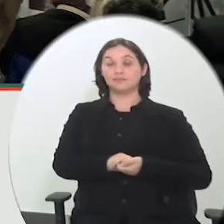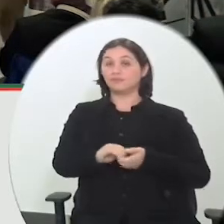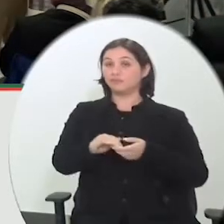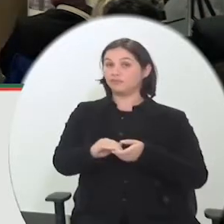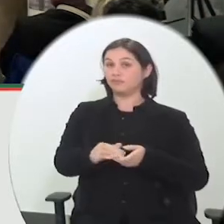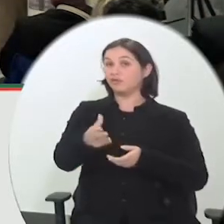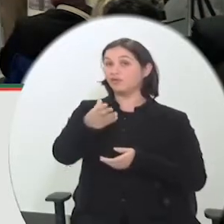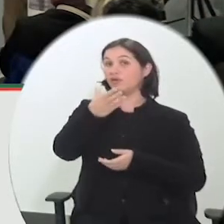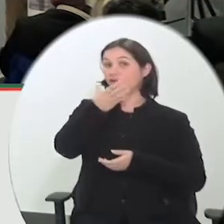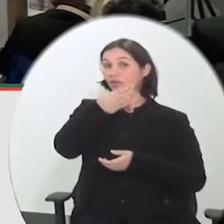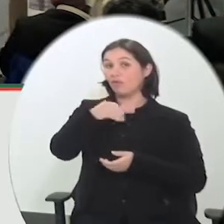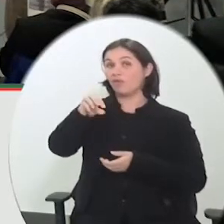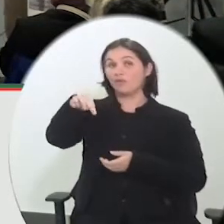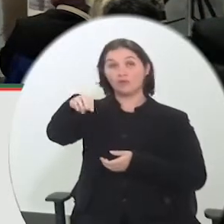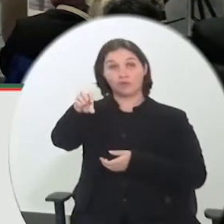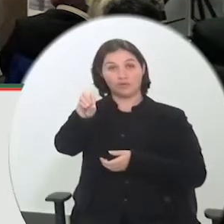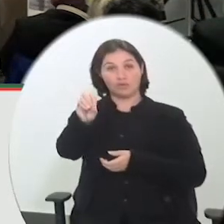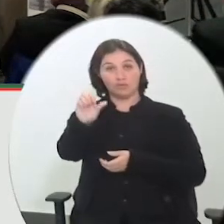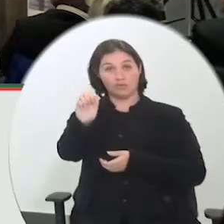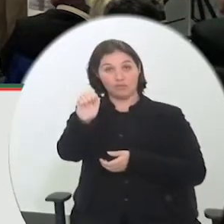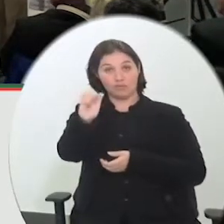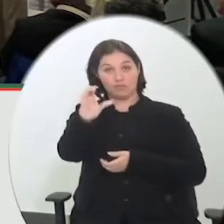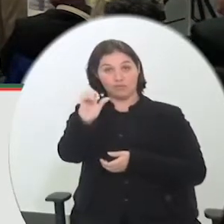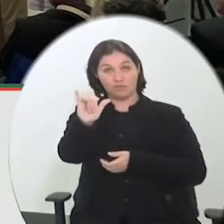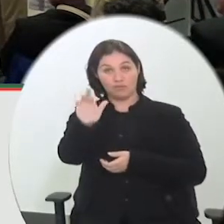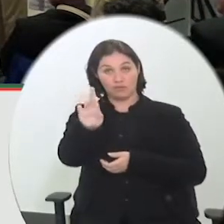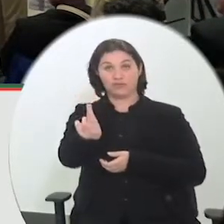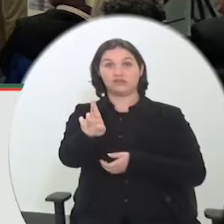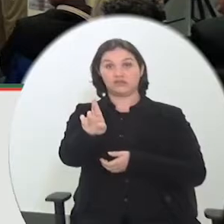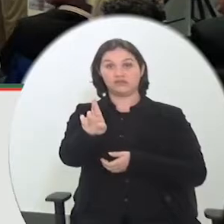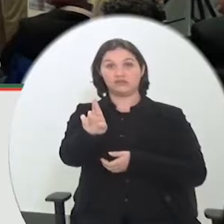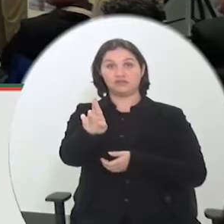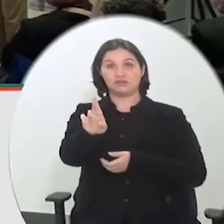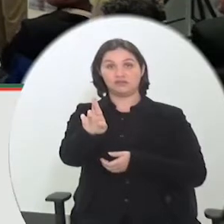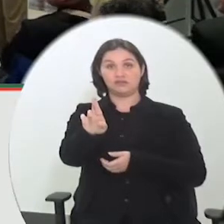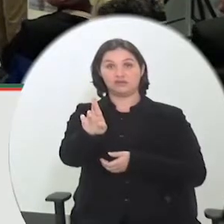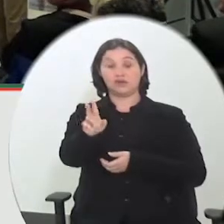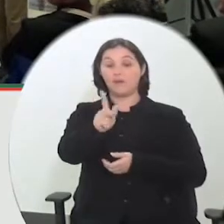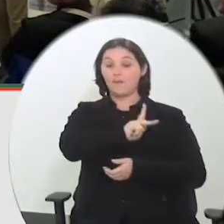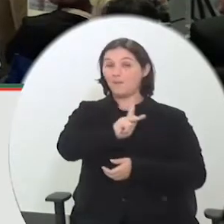Senhor Moacir D'Agostin, presidente da Associação Comercial de Criciúma.